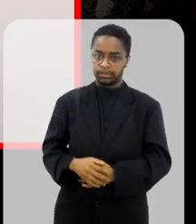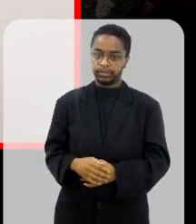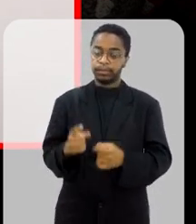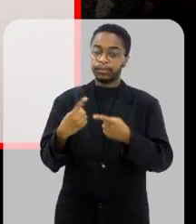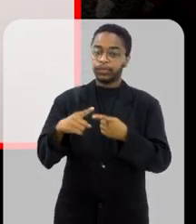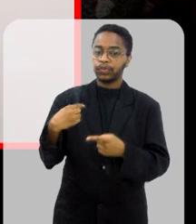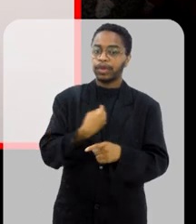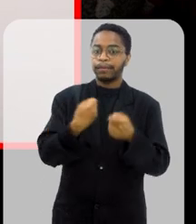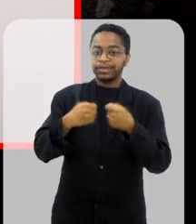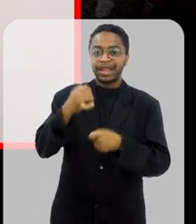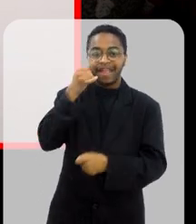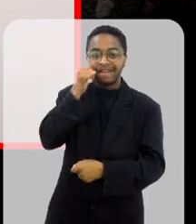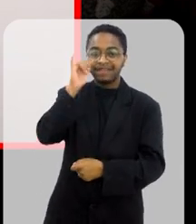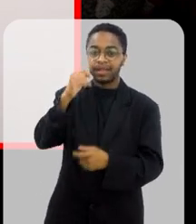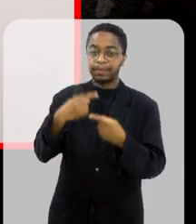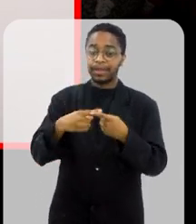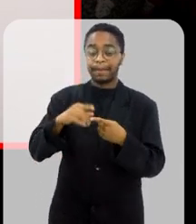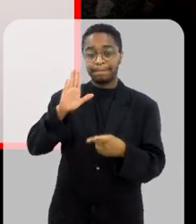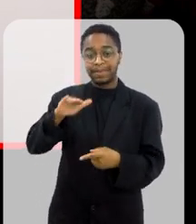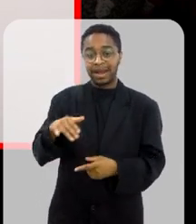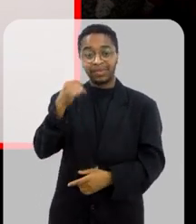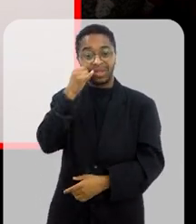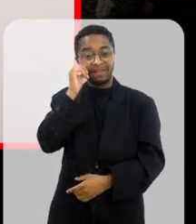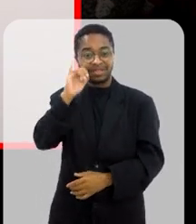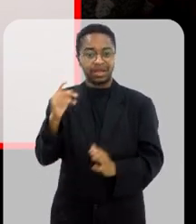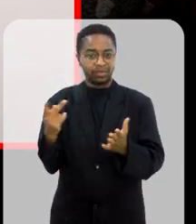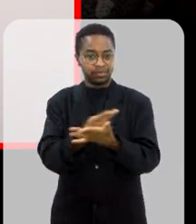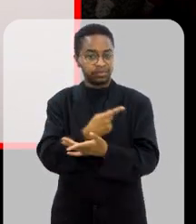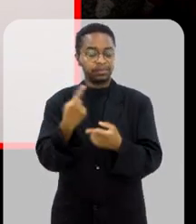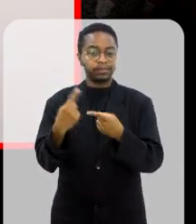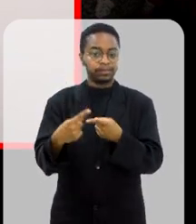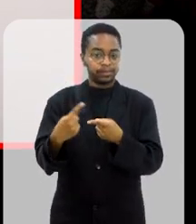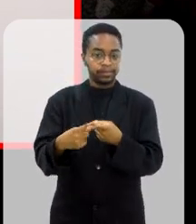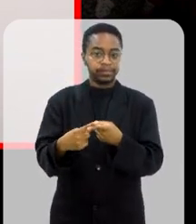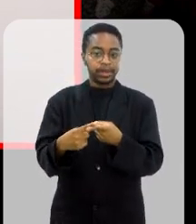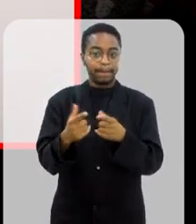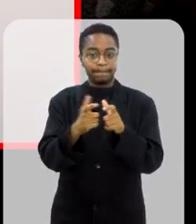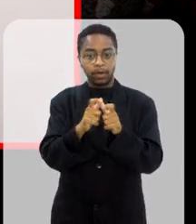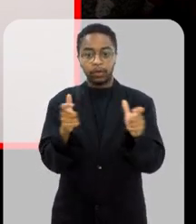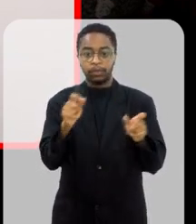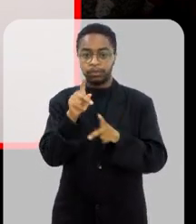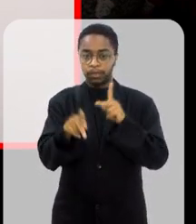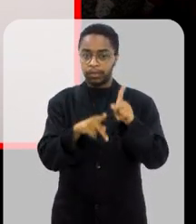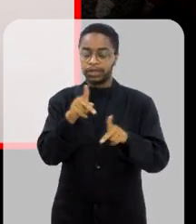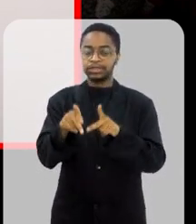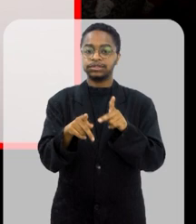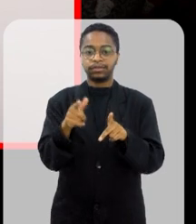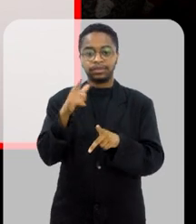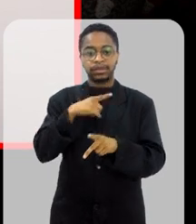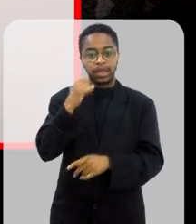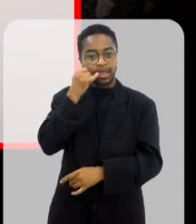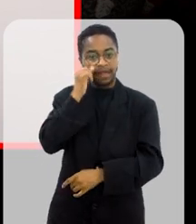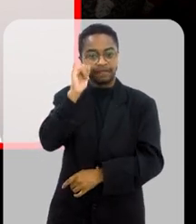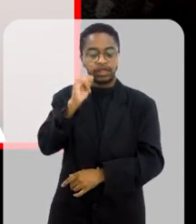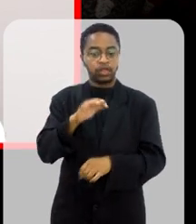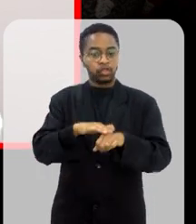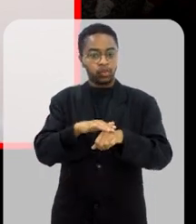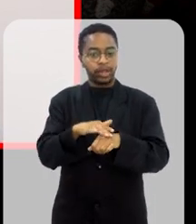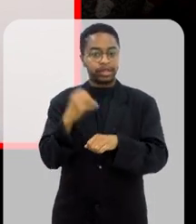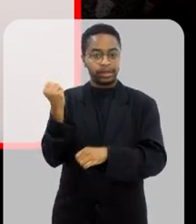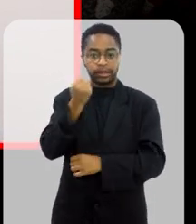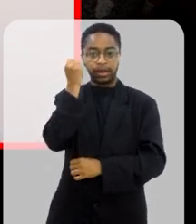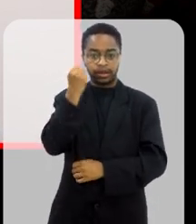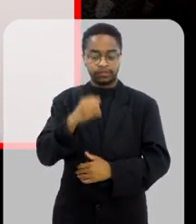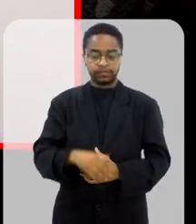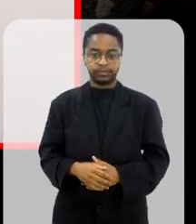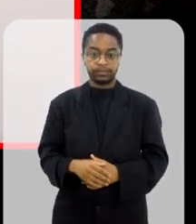falou o deputado, nós temos que prevenir. É mais barato prevenir. Você pega a maior parte da população com prevenção, que não chega a